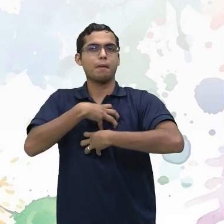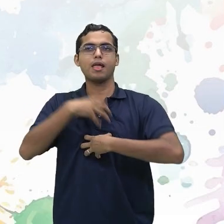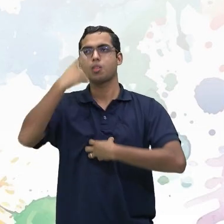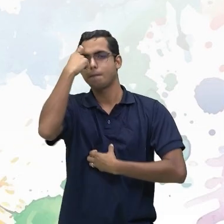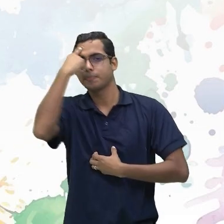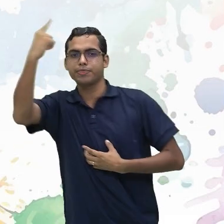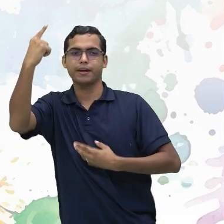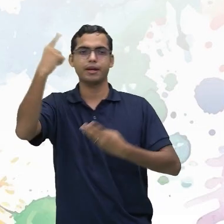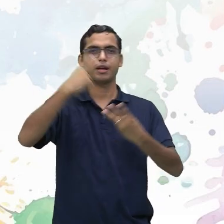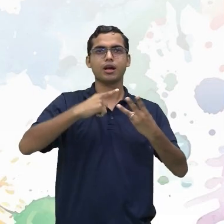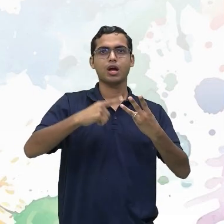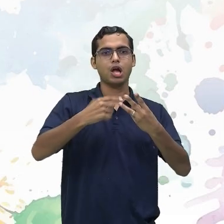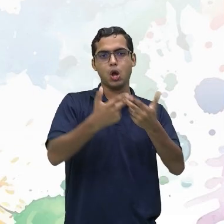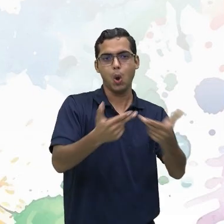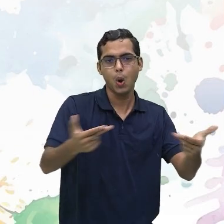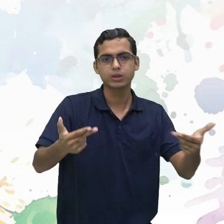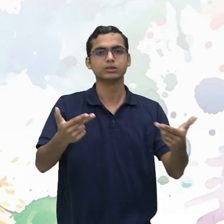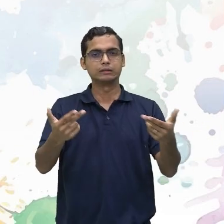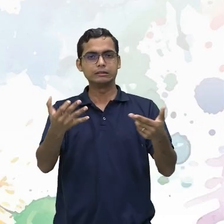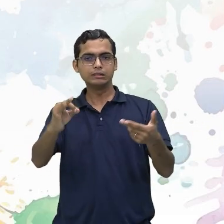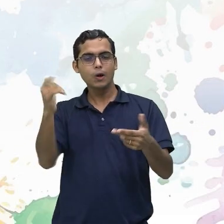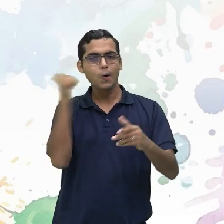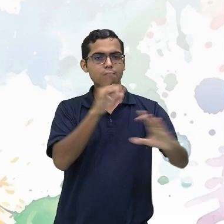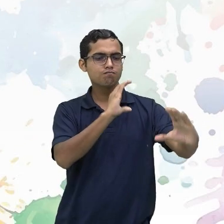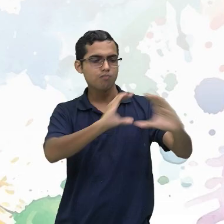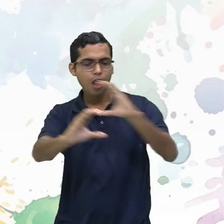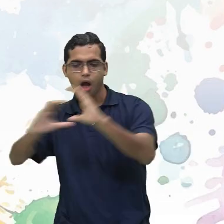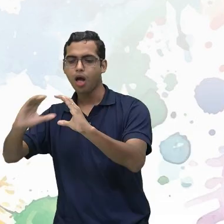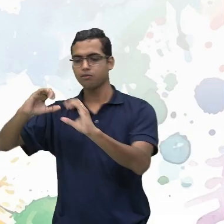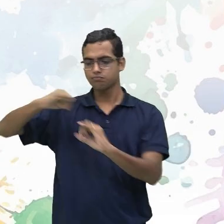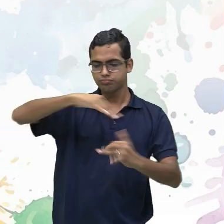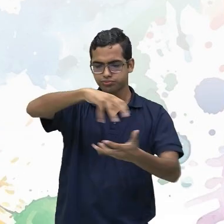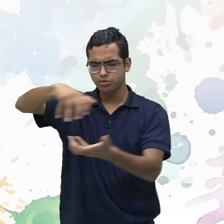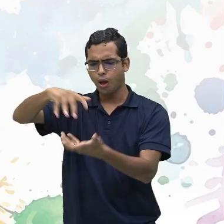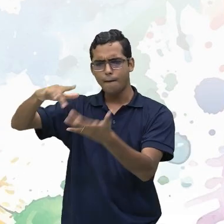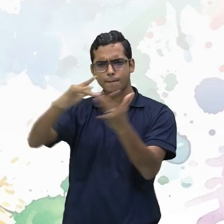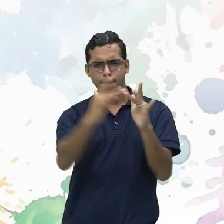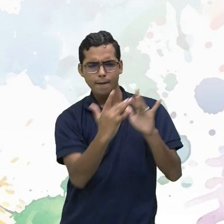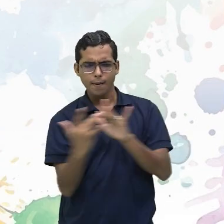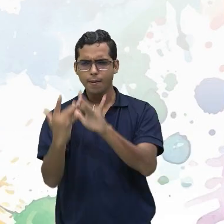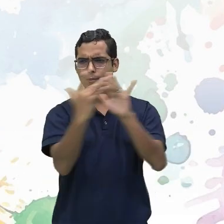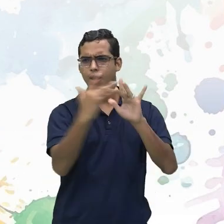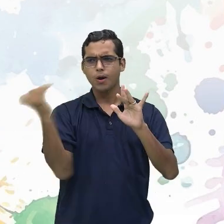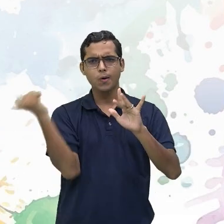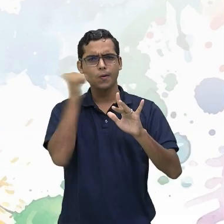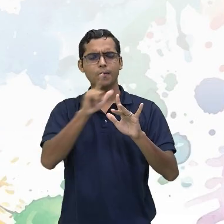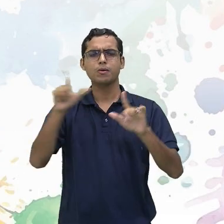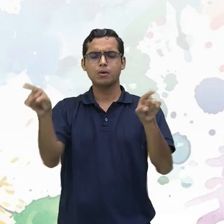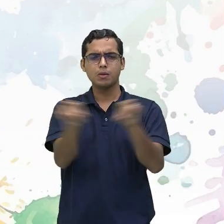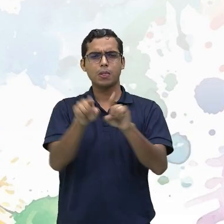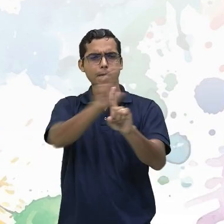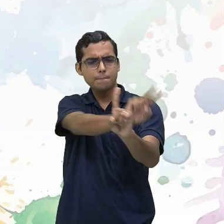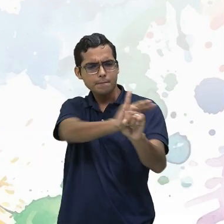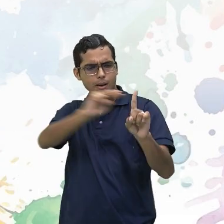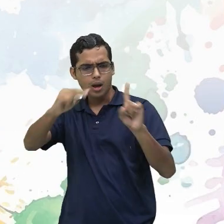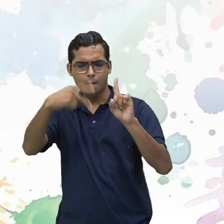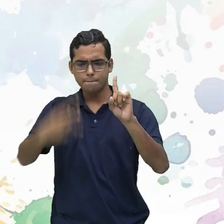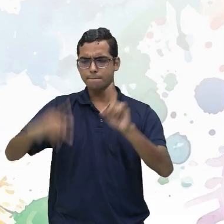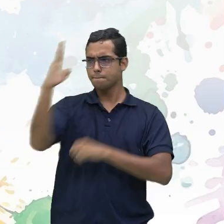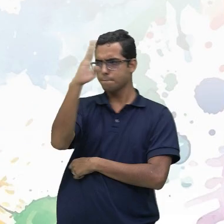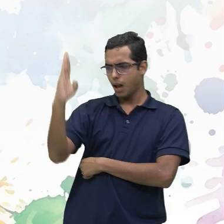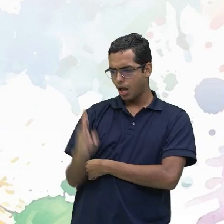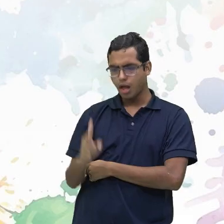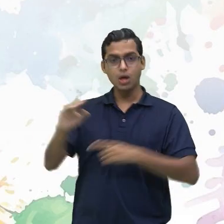de conectar com o mundo e com os outros. E quando a gente fala de expressar isso dentro do nosso olhar brasileiro,